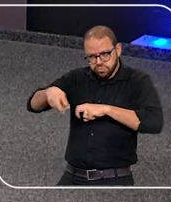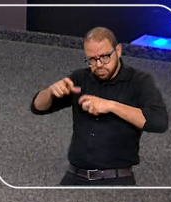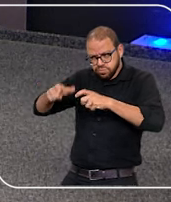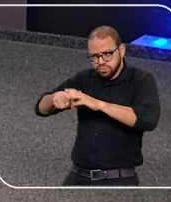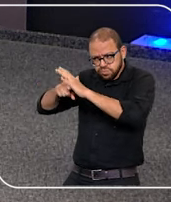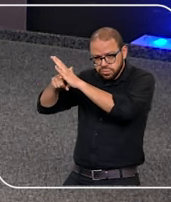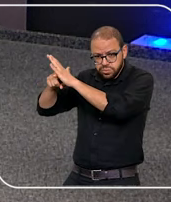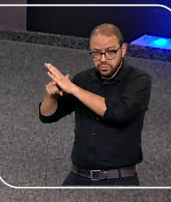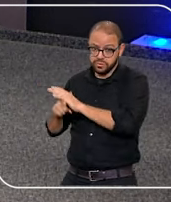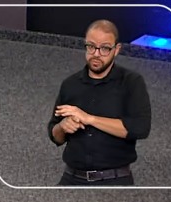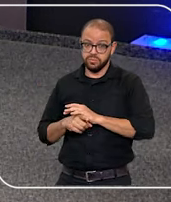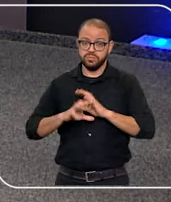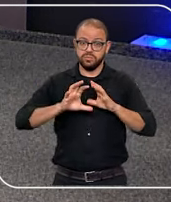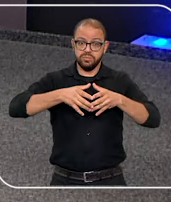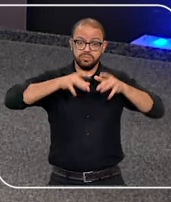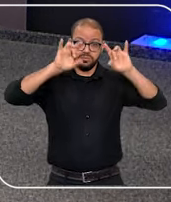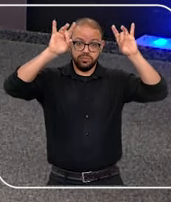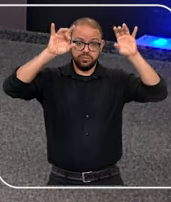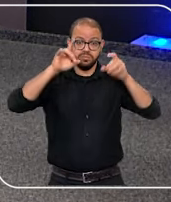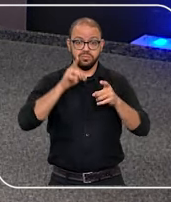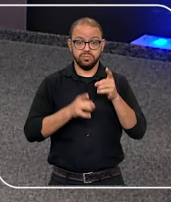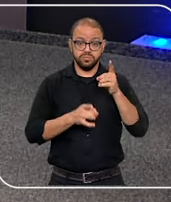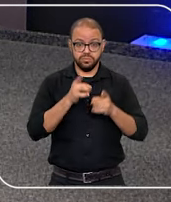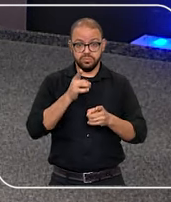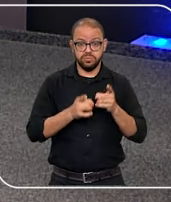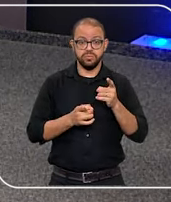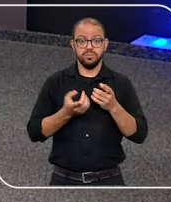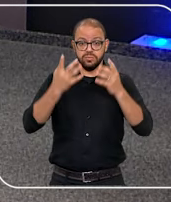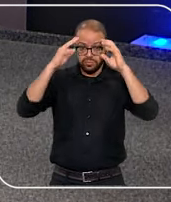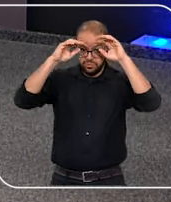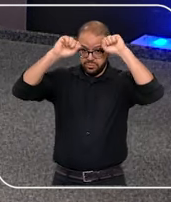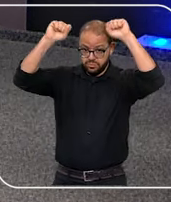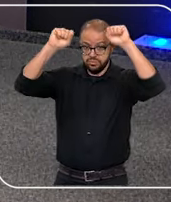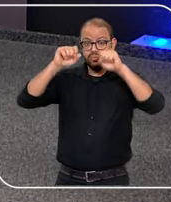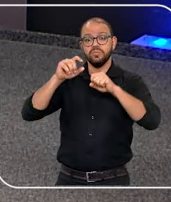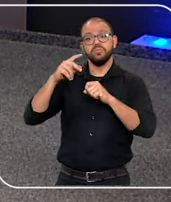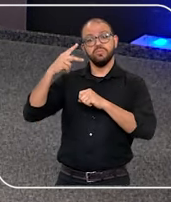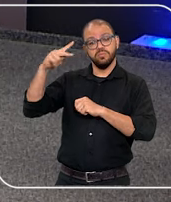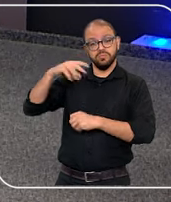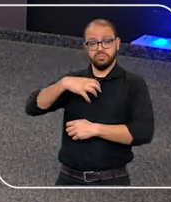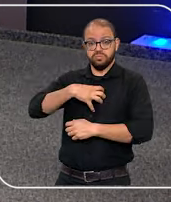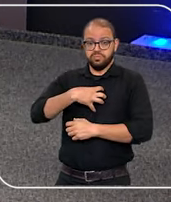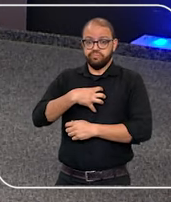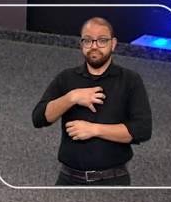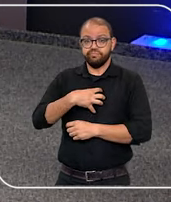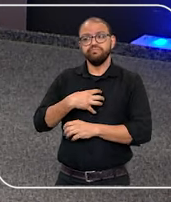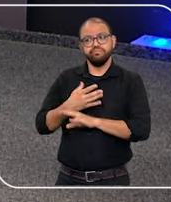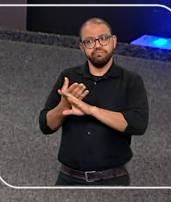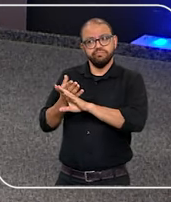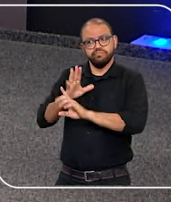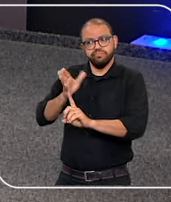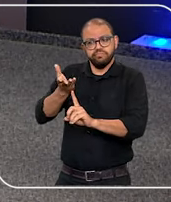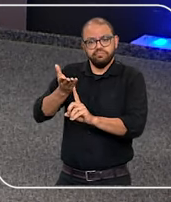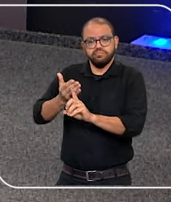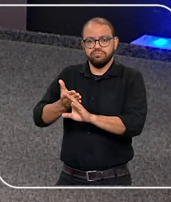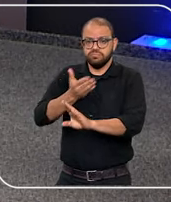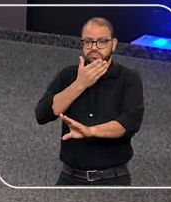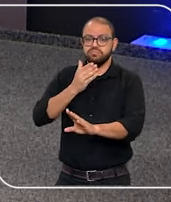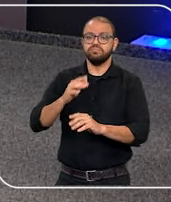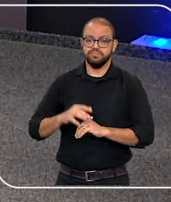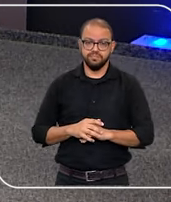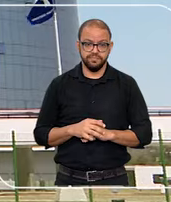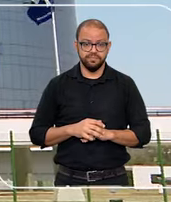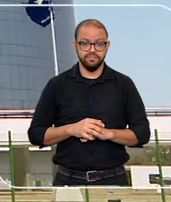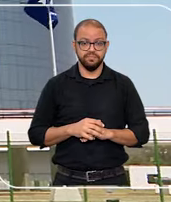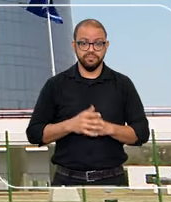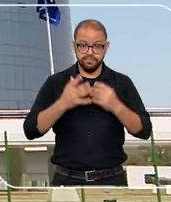Justiça. Na Corte Especial, desembargadora do Tribunal de Justiça da Bahia se tornou ré e teve afastamento